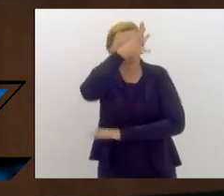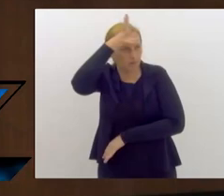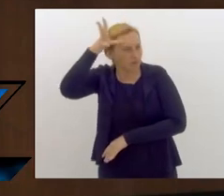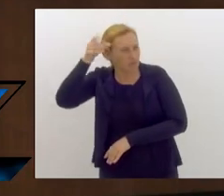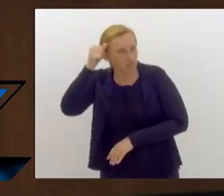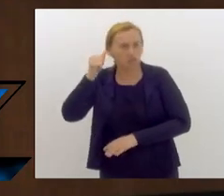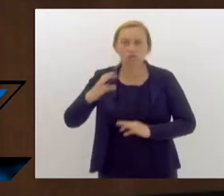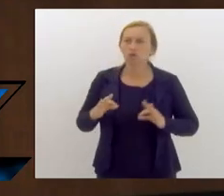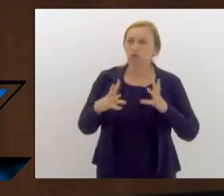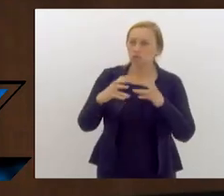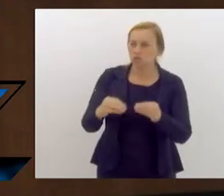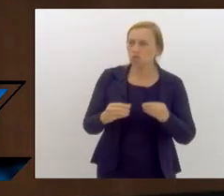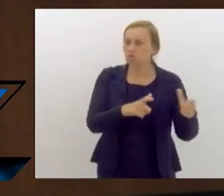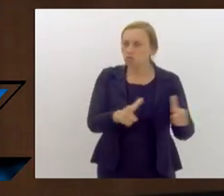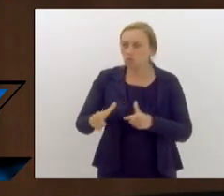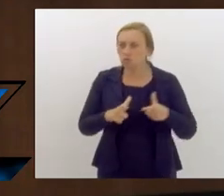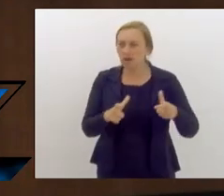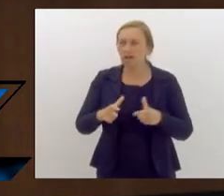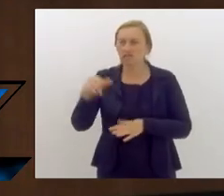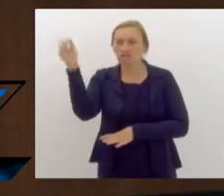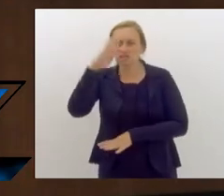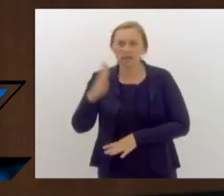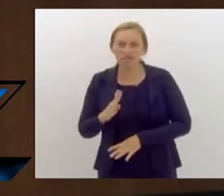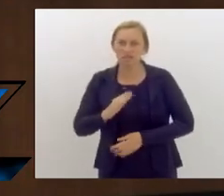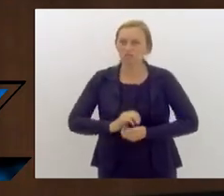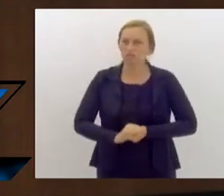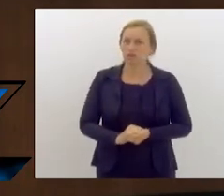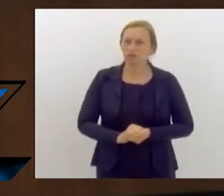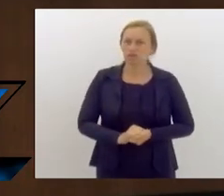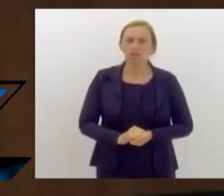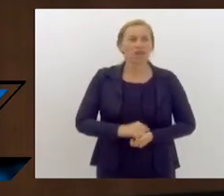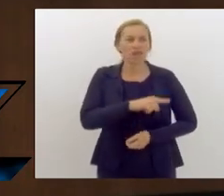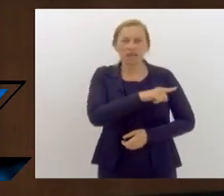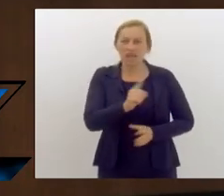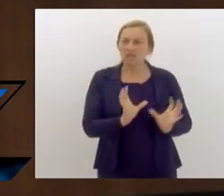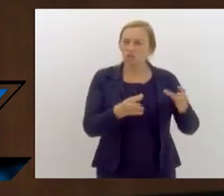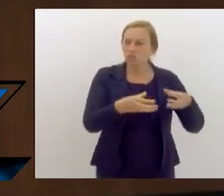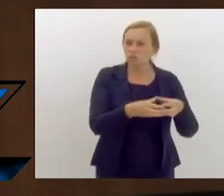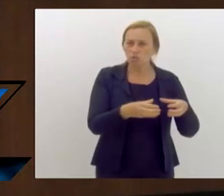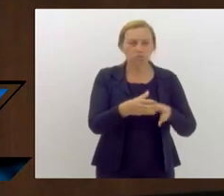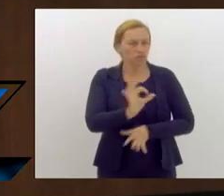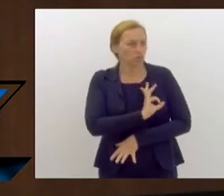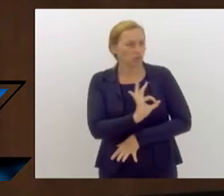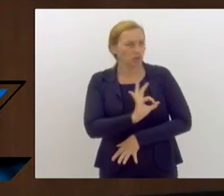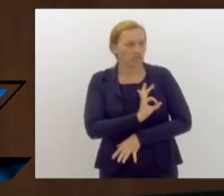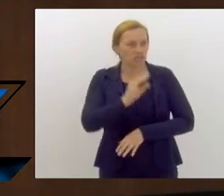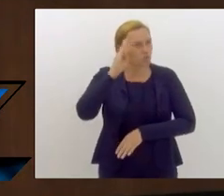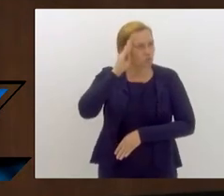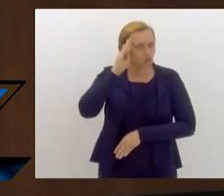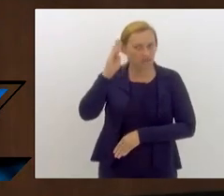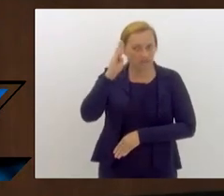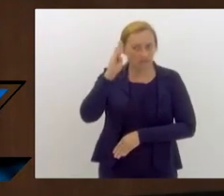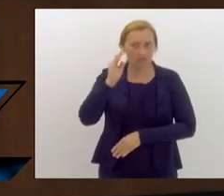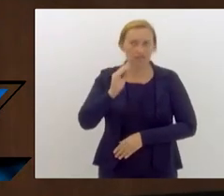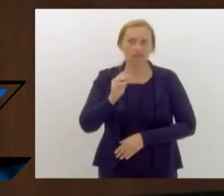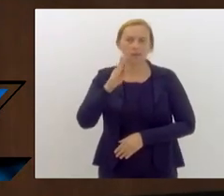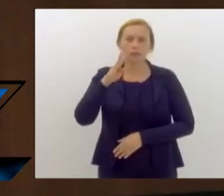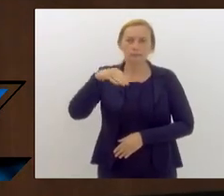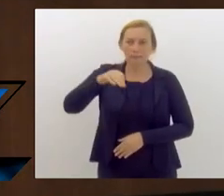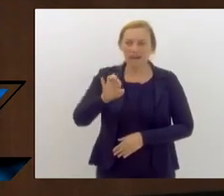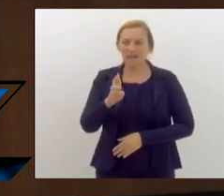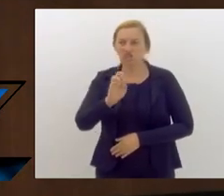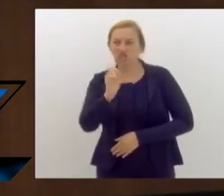em todos os cantos desse Brasil esse batalhão de polícia do exército o Batalhão Marechal